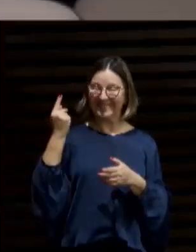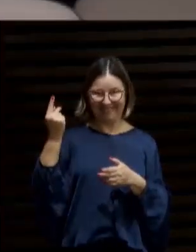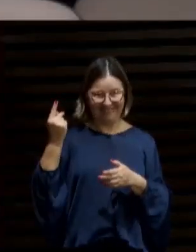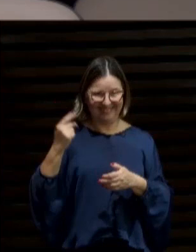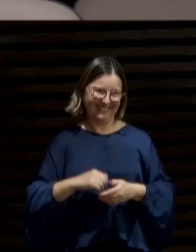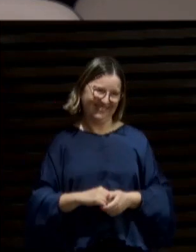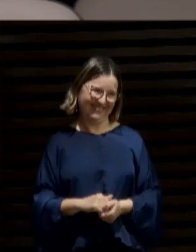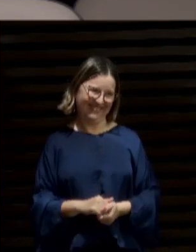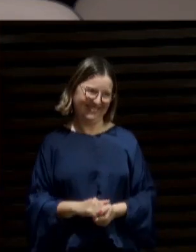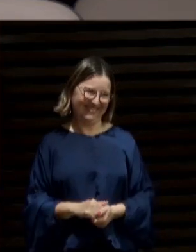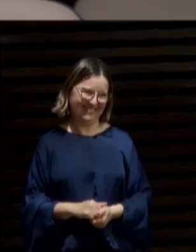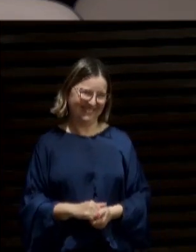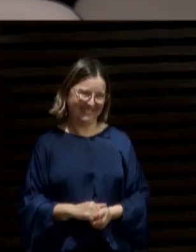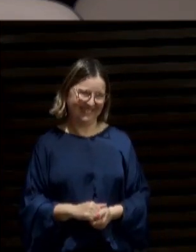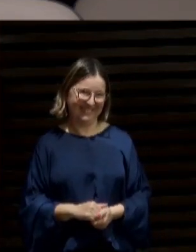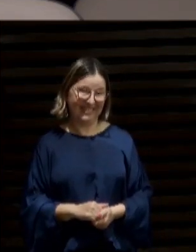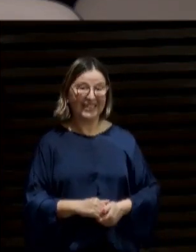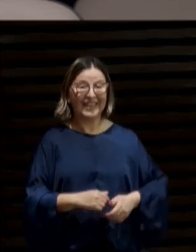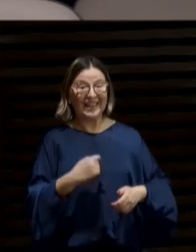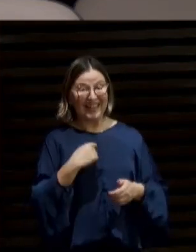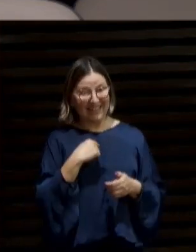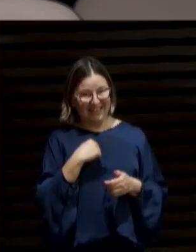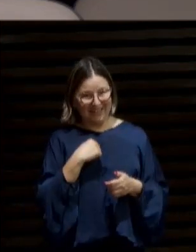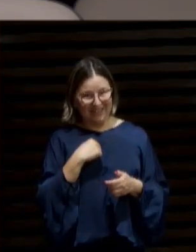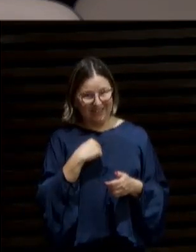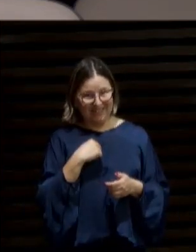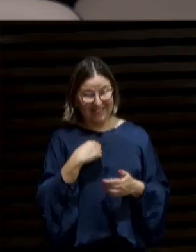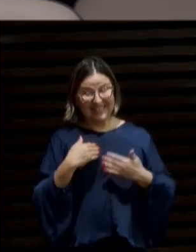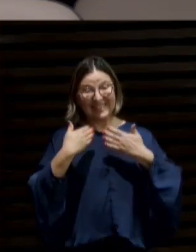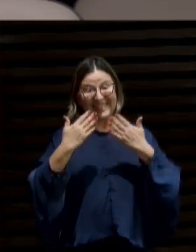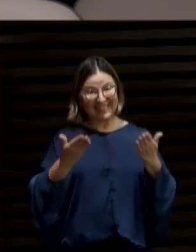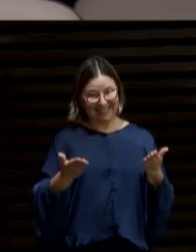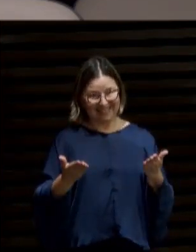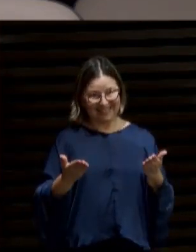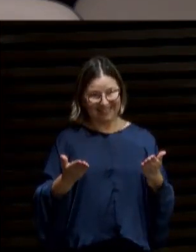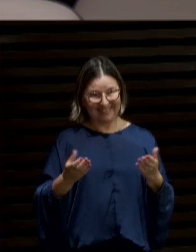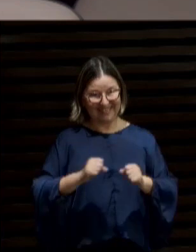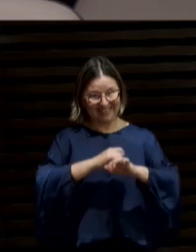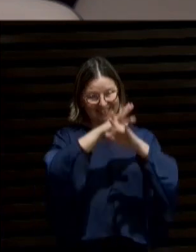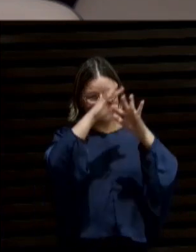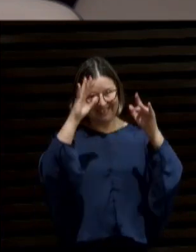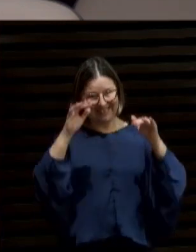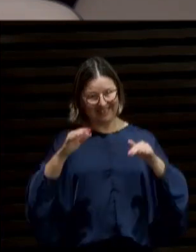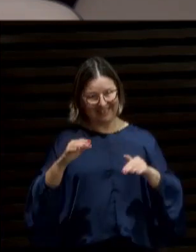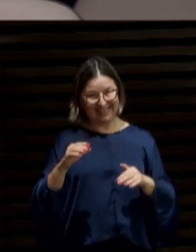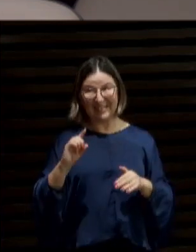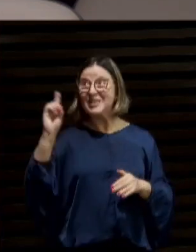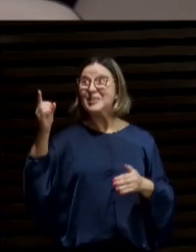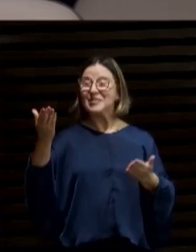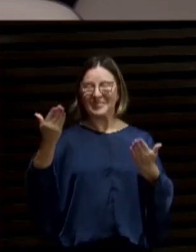Olha só. Eu lhes tenho dado a glória que tu me